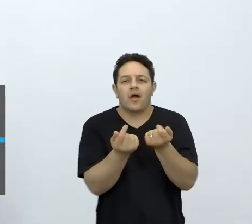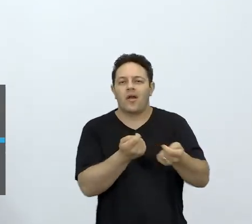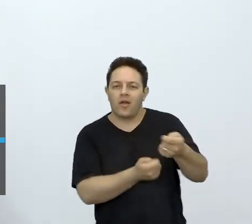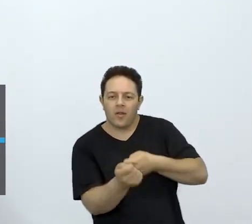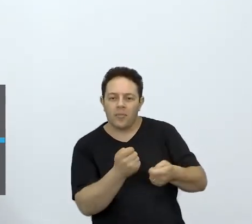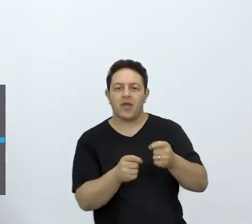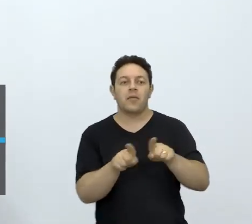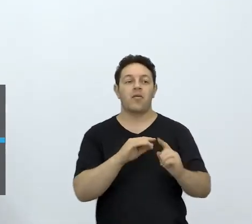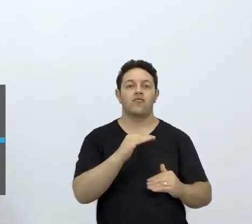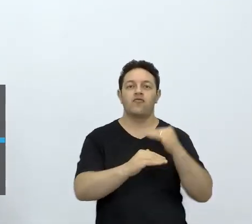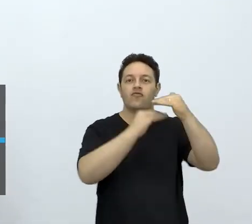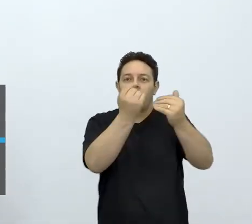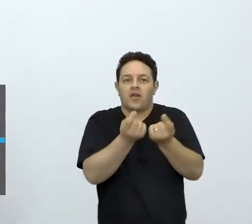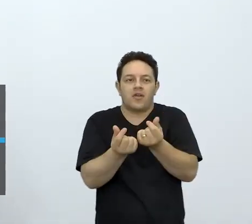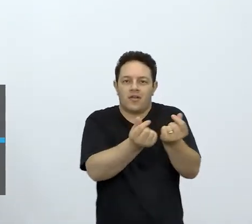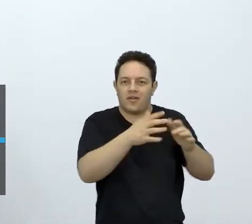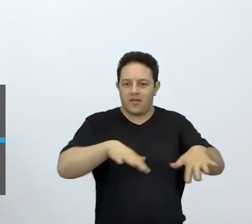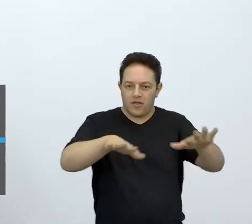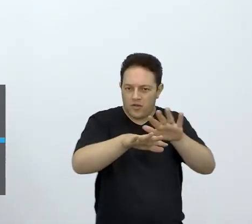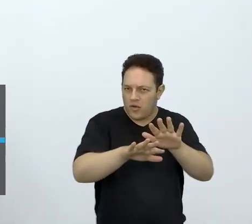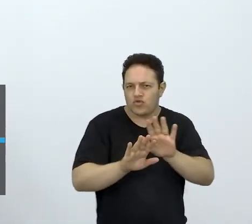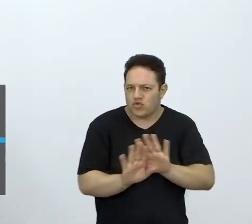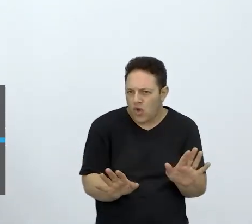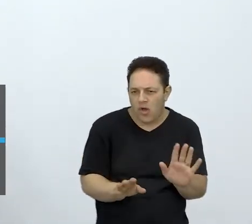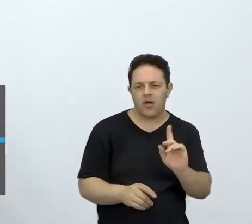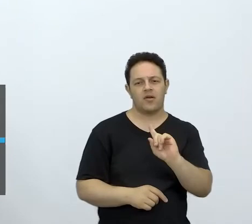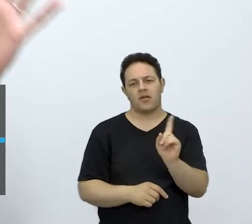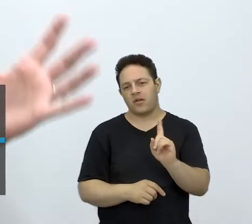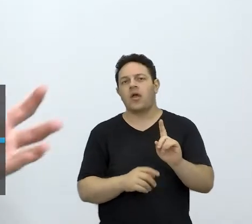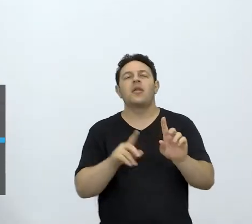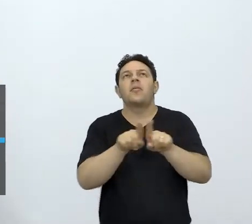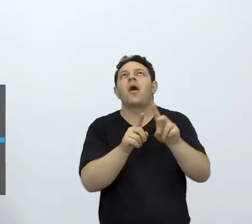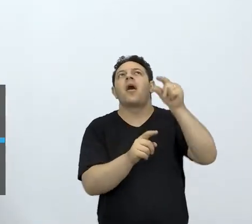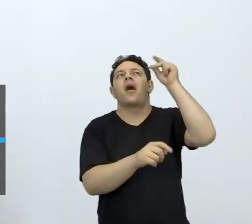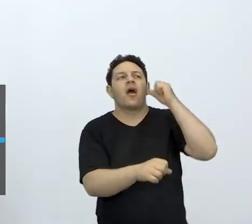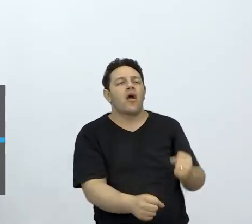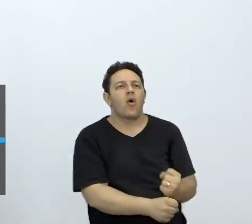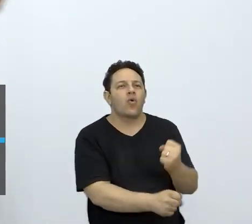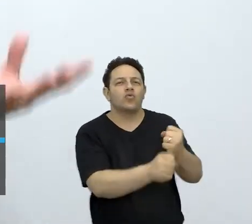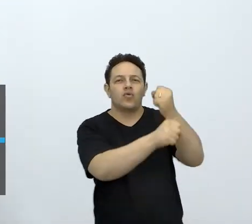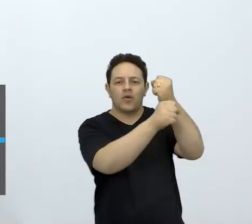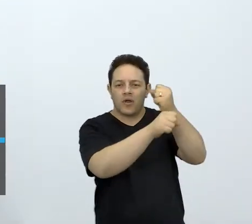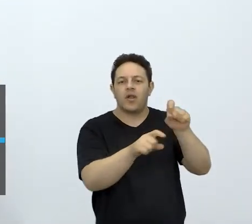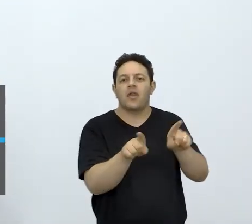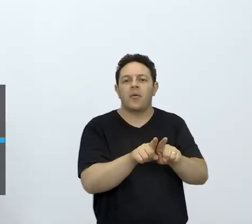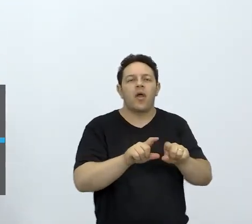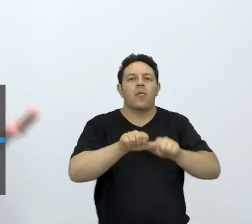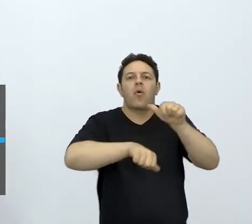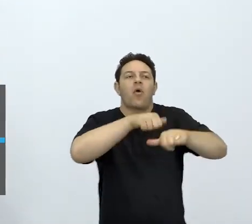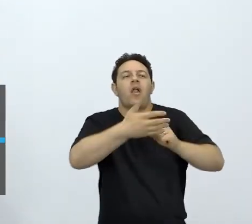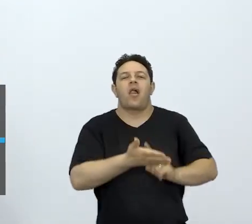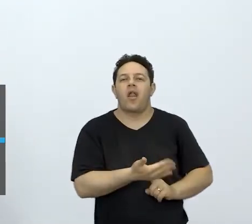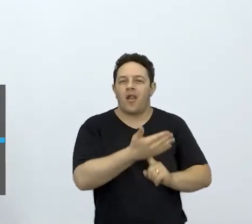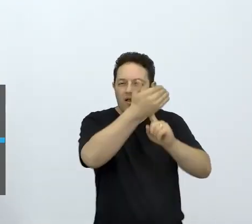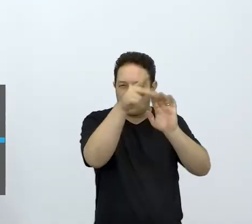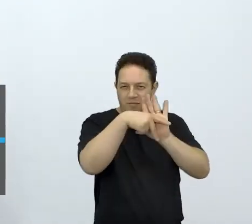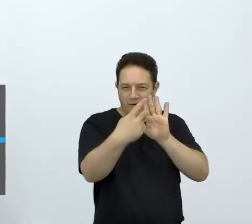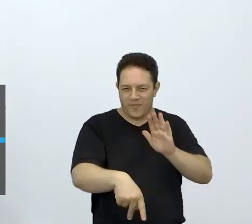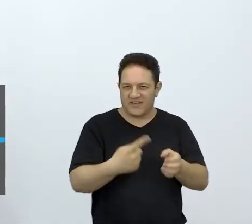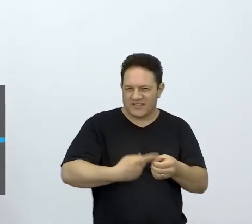né, do desenvolvimento econômico, ou das construções arquitetônicas, ou do desenvolvimento tecnológico da